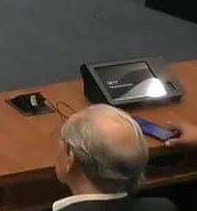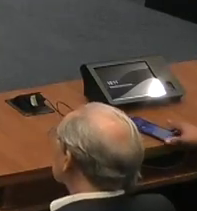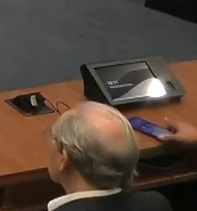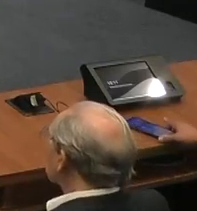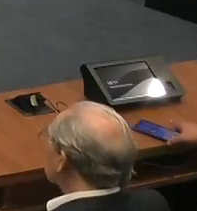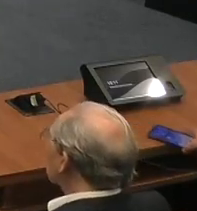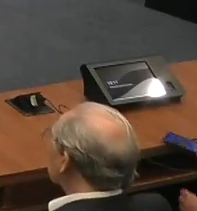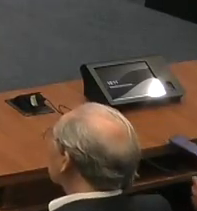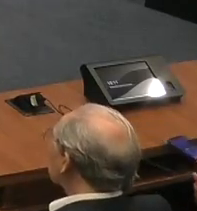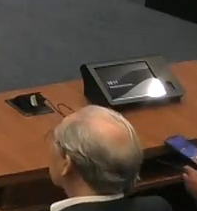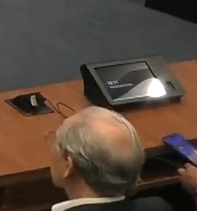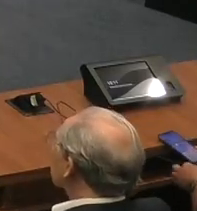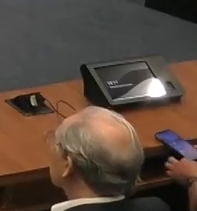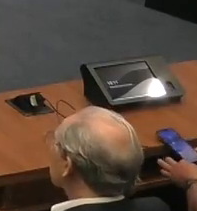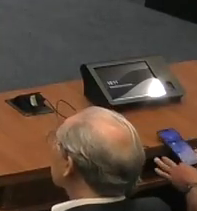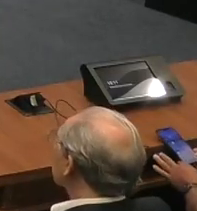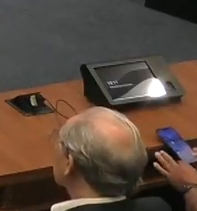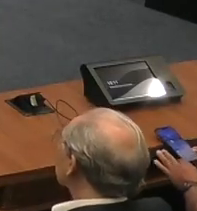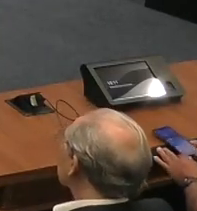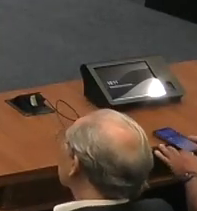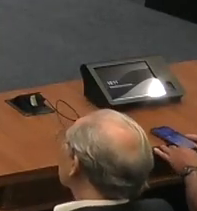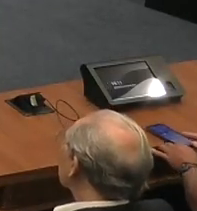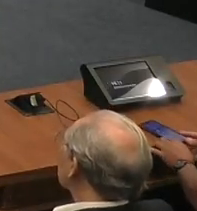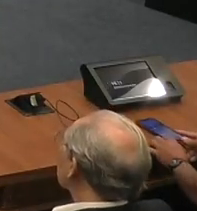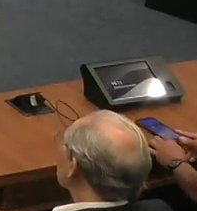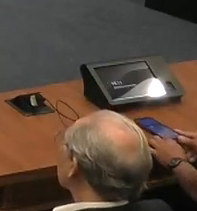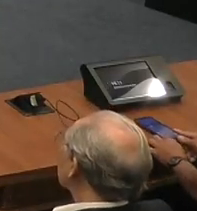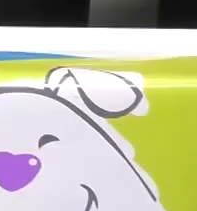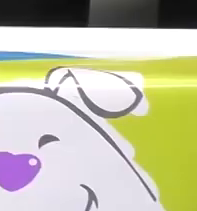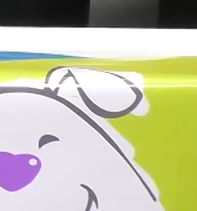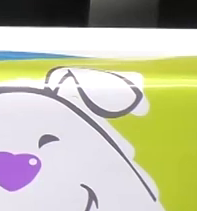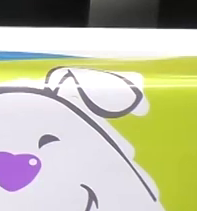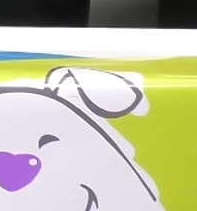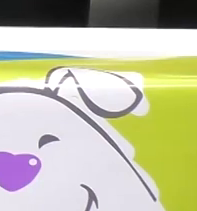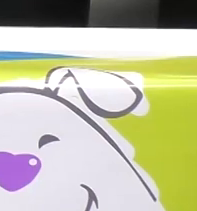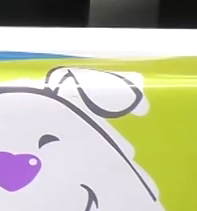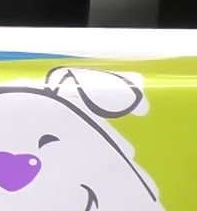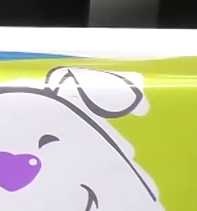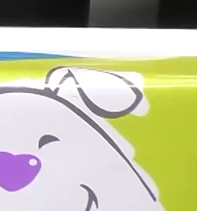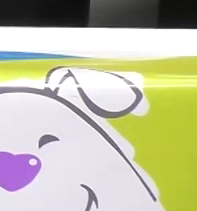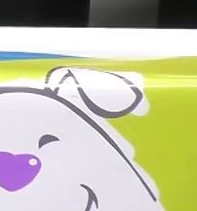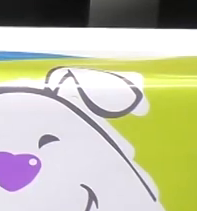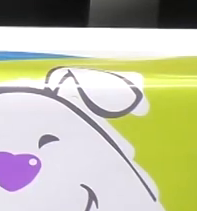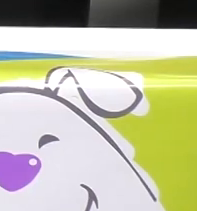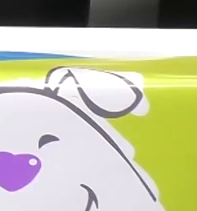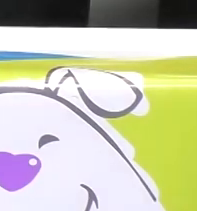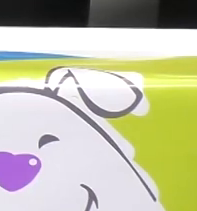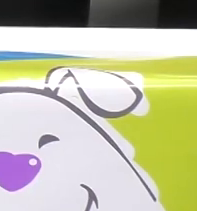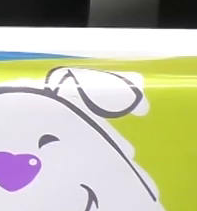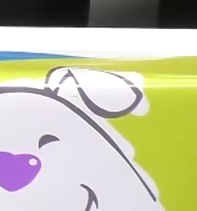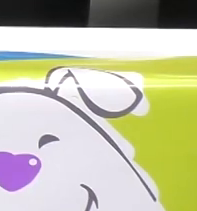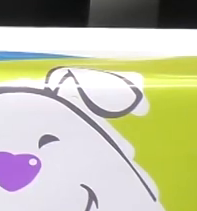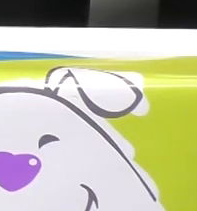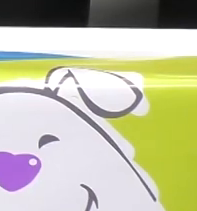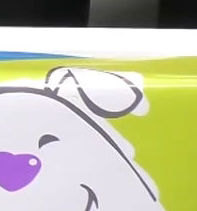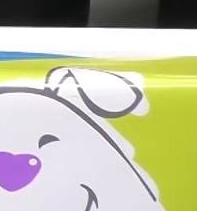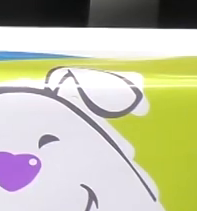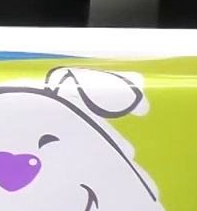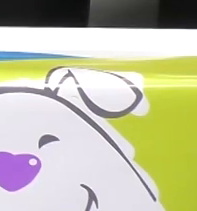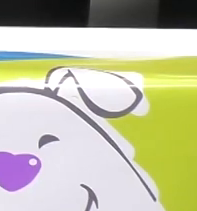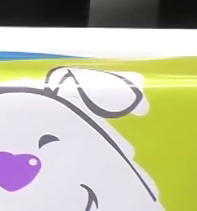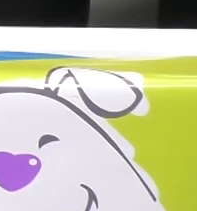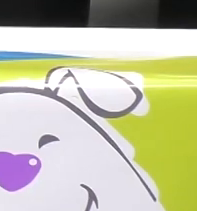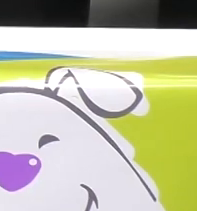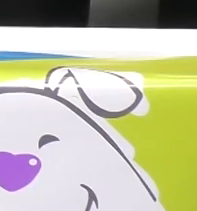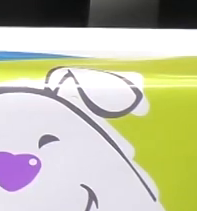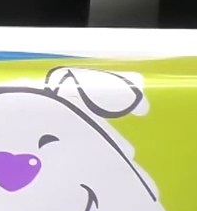iniciada eu queria pedir a TV alérgico que passe o vídeo da saudação do meu querido amigo